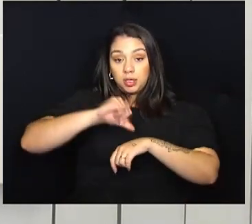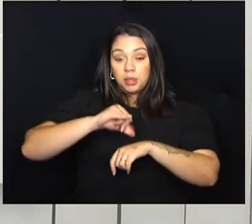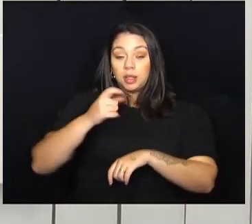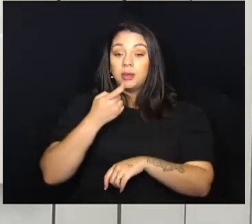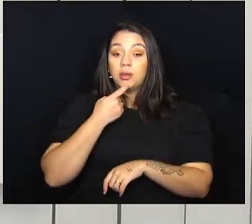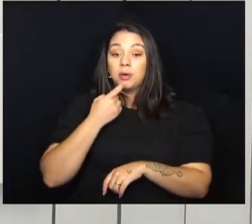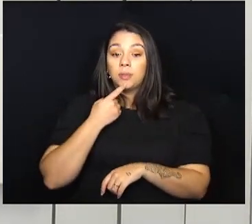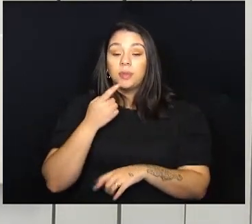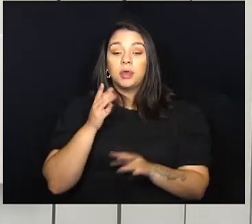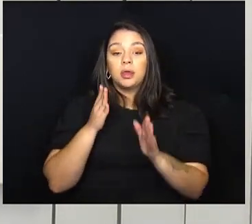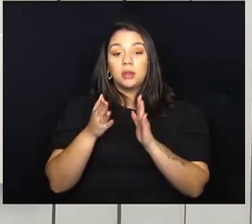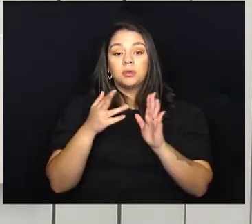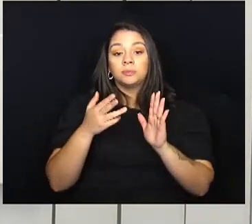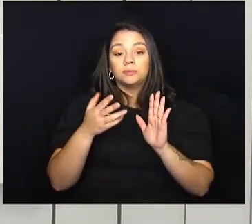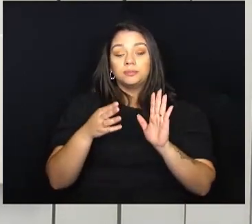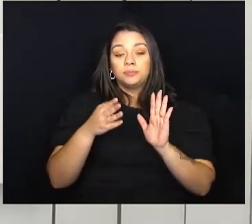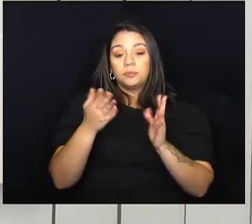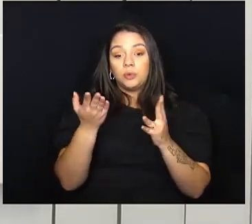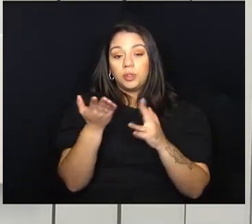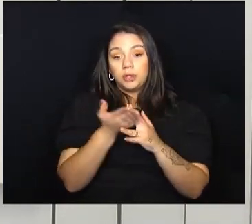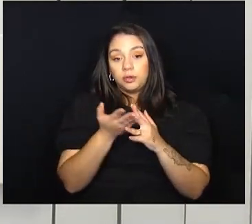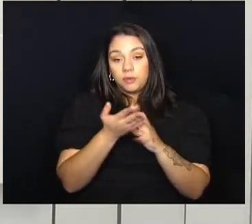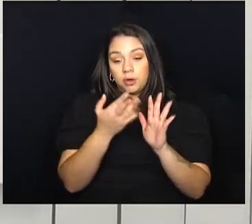durante o intervalo regimental.